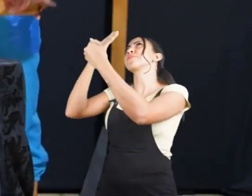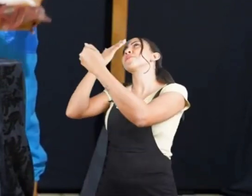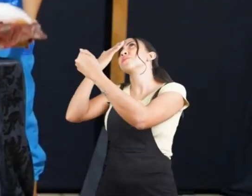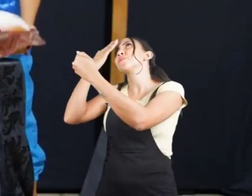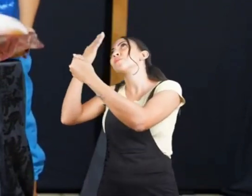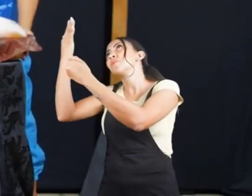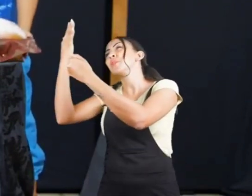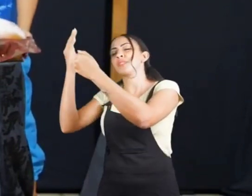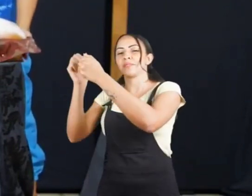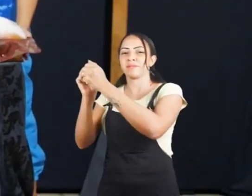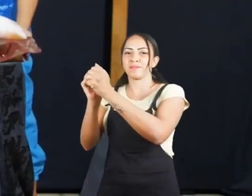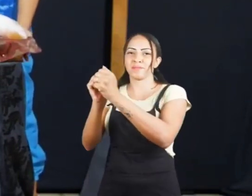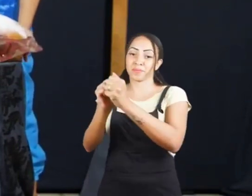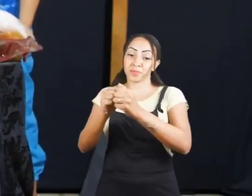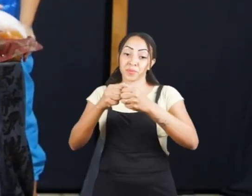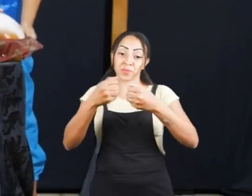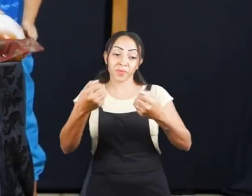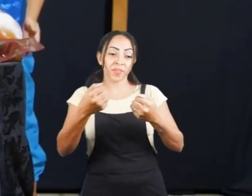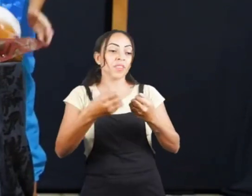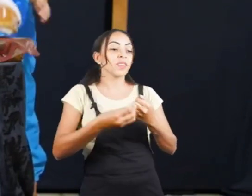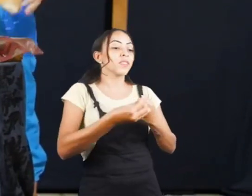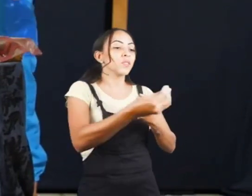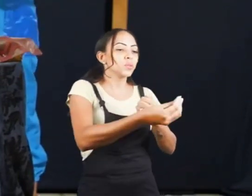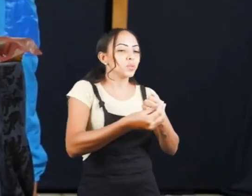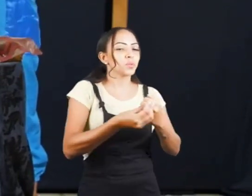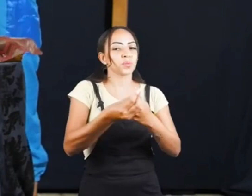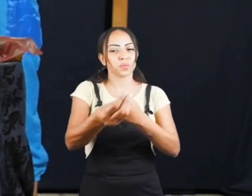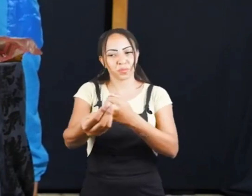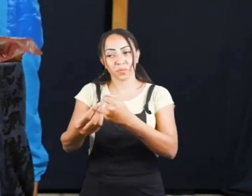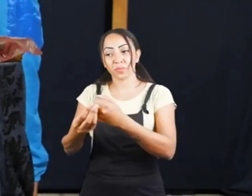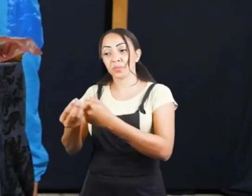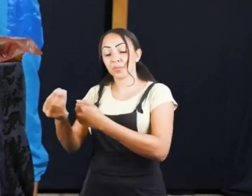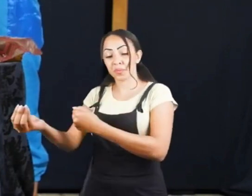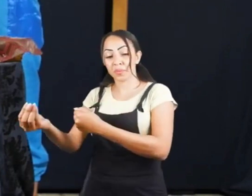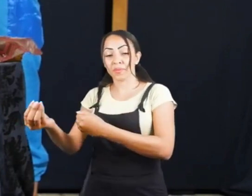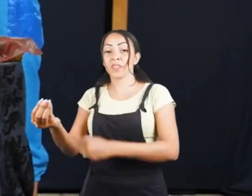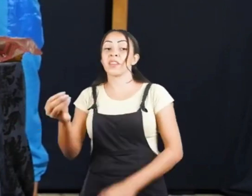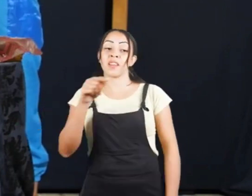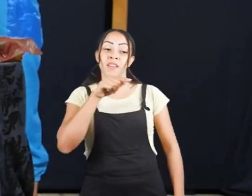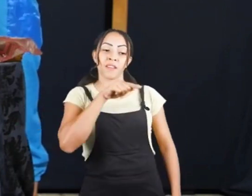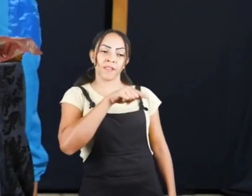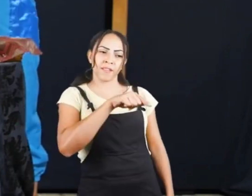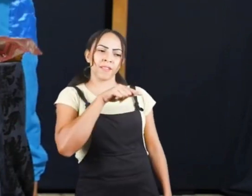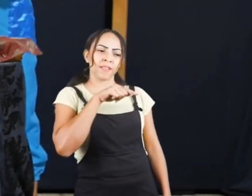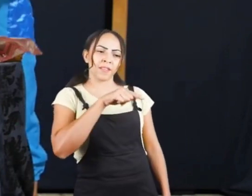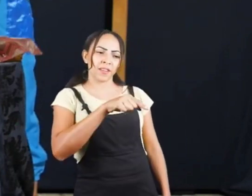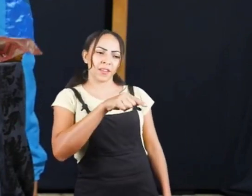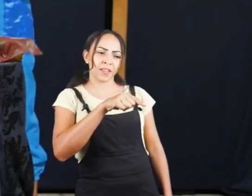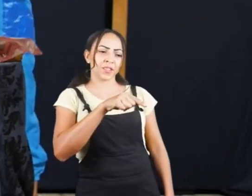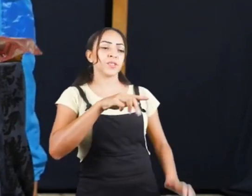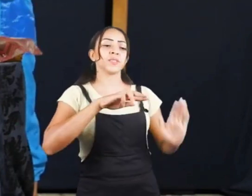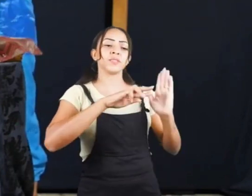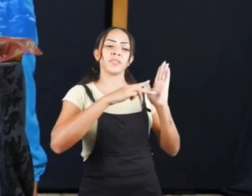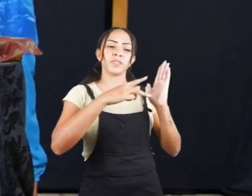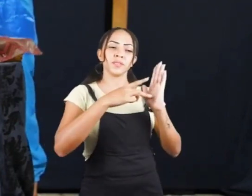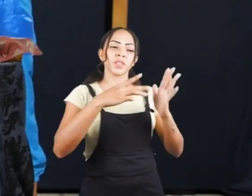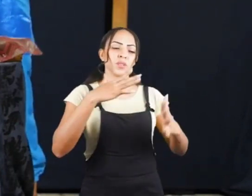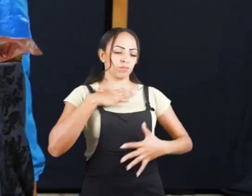o pão, deu aos discípulos e disse: Esse é o meu corpo que é dado por